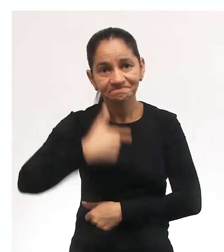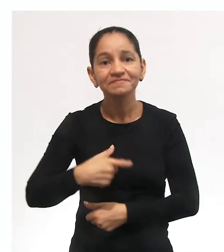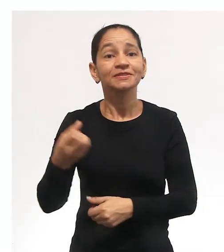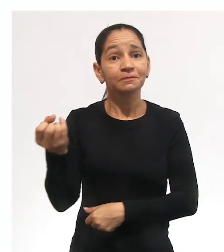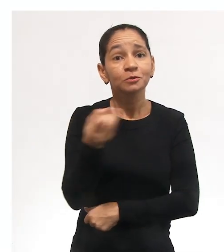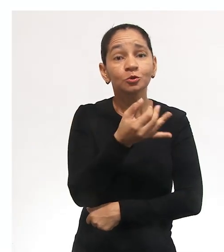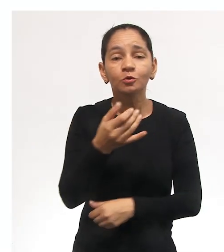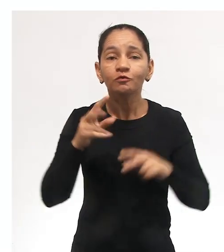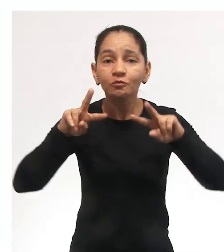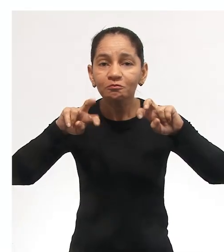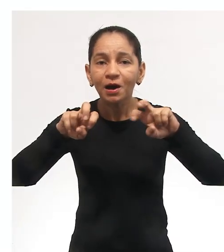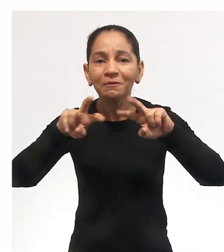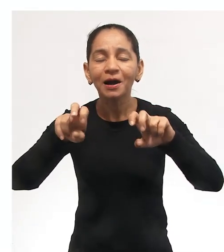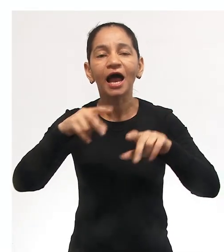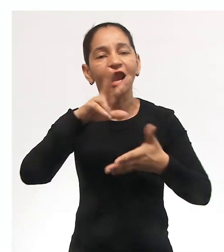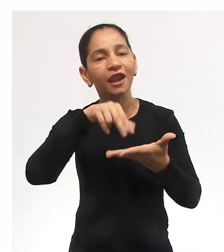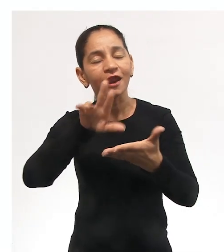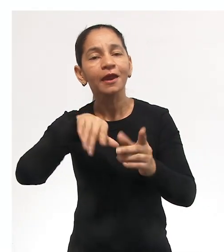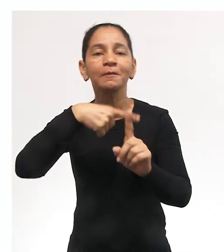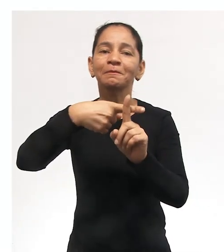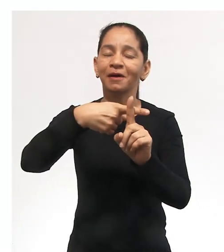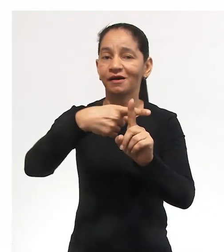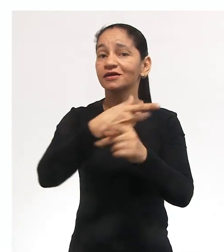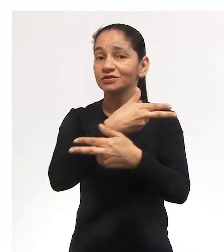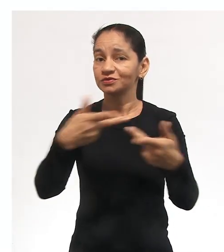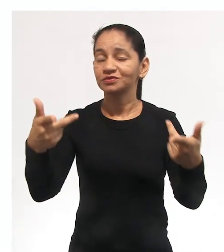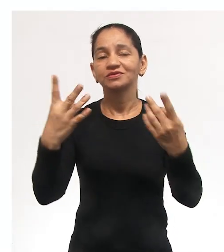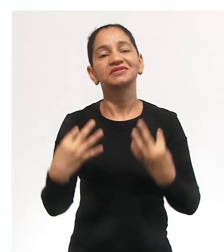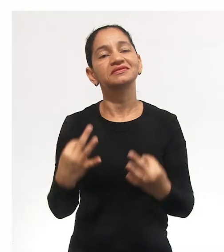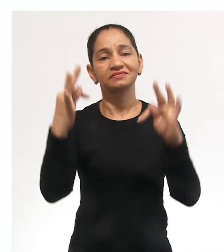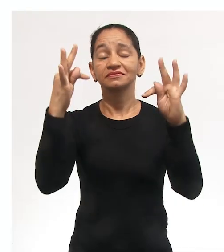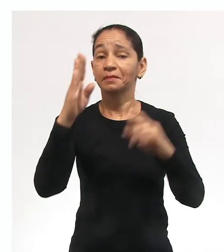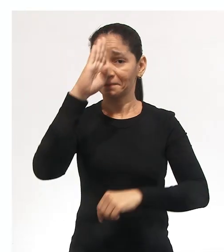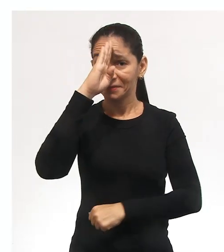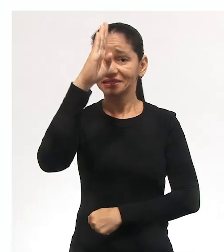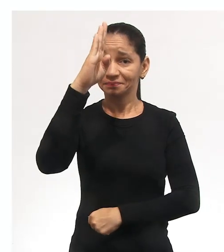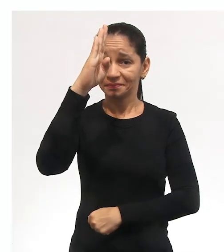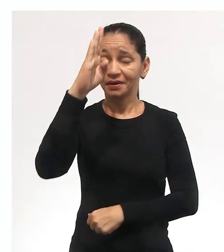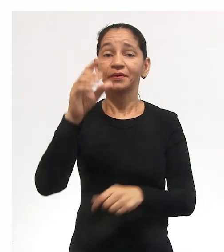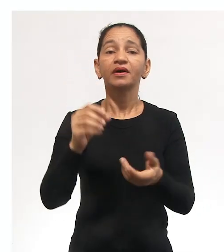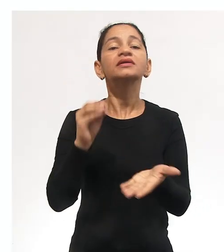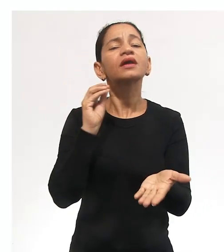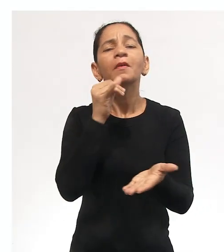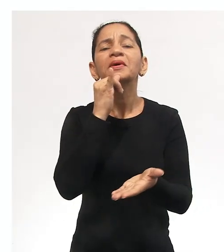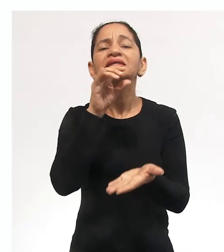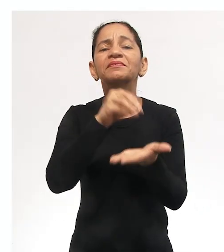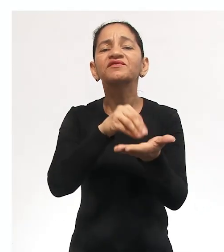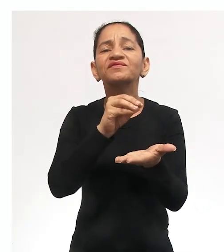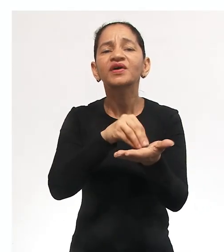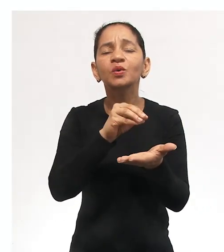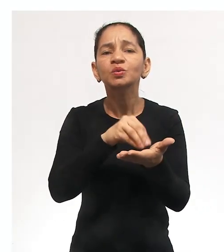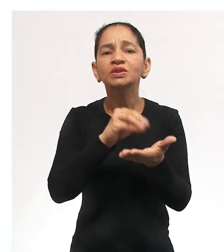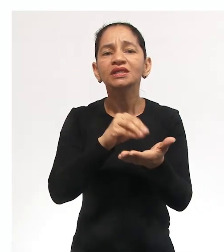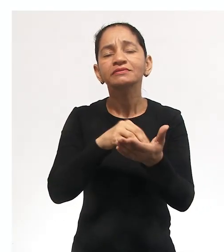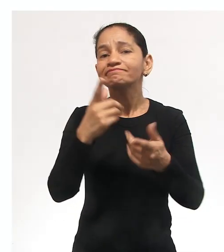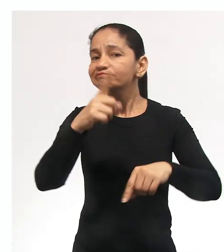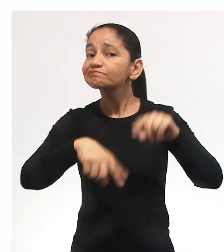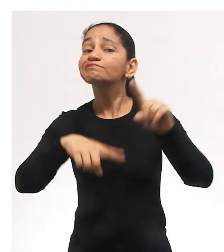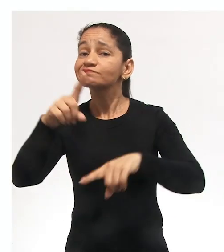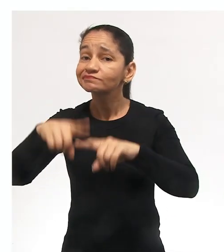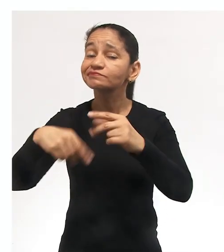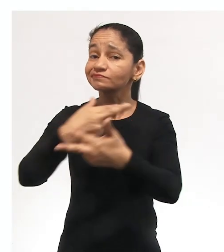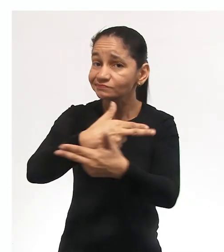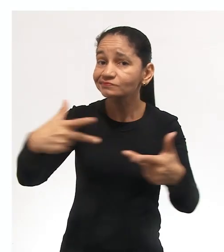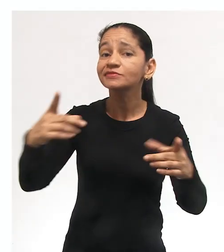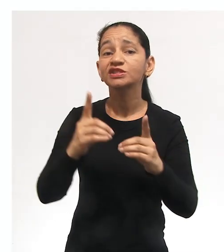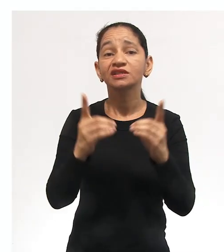ficar sempre atualizados em relação às tecnologias. Falta de recursos